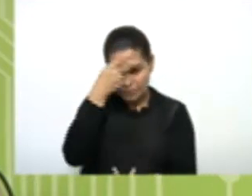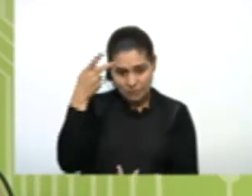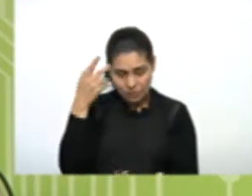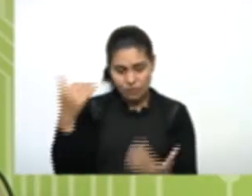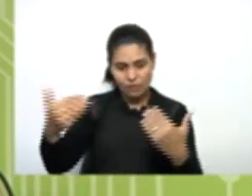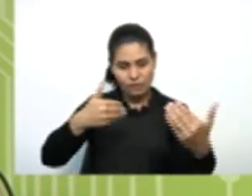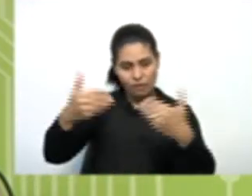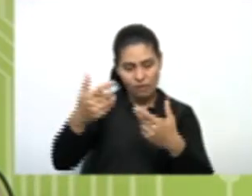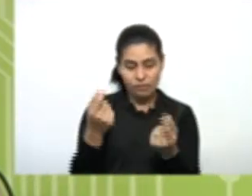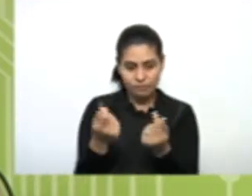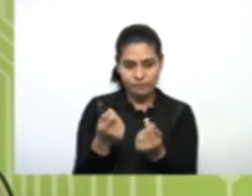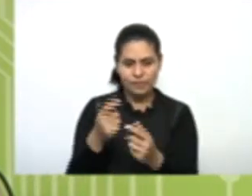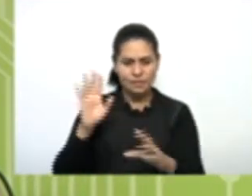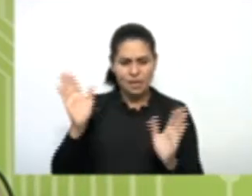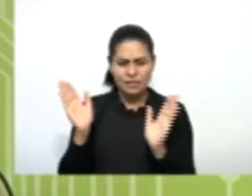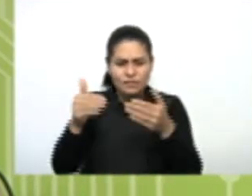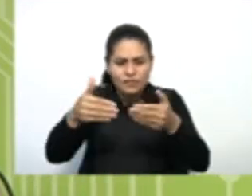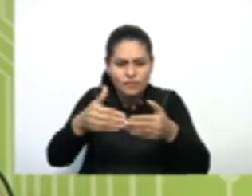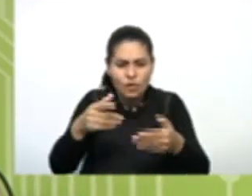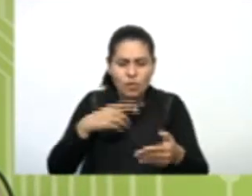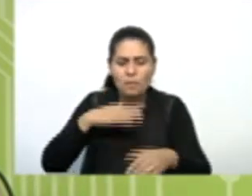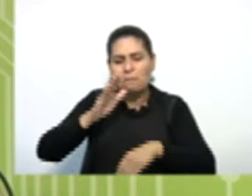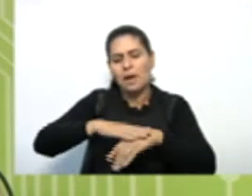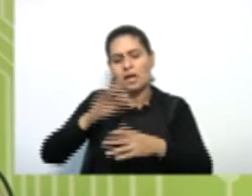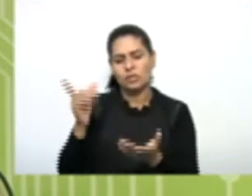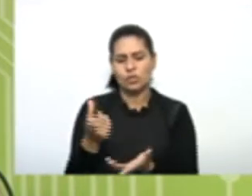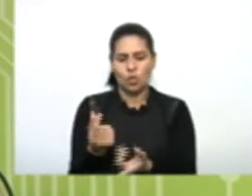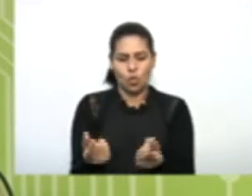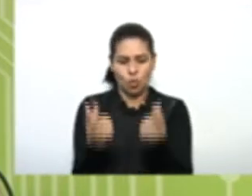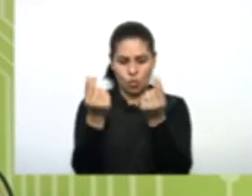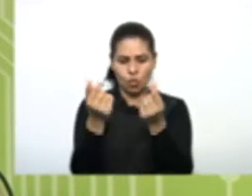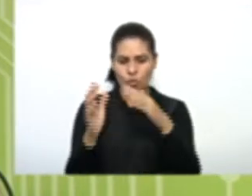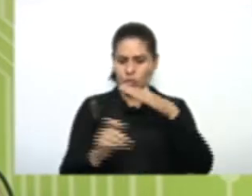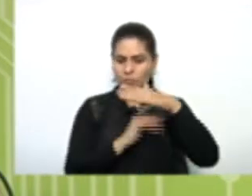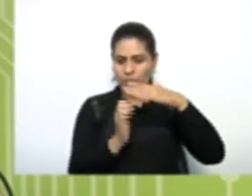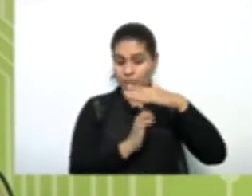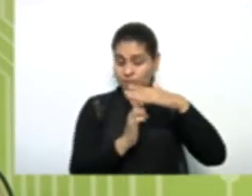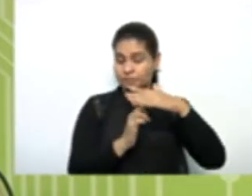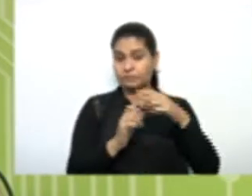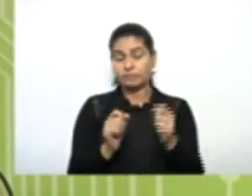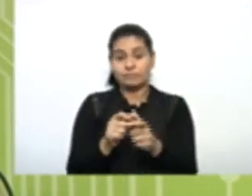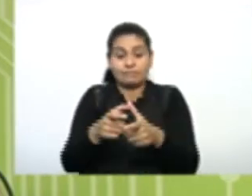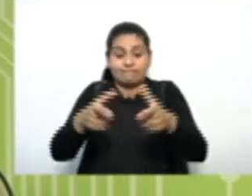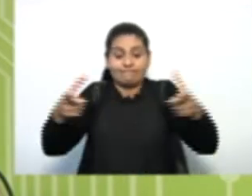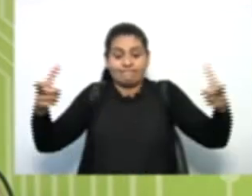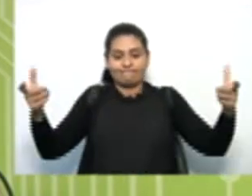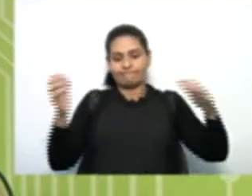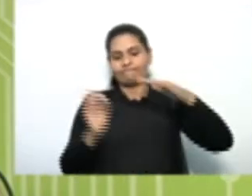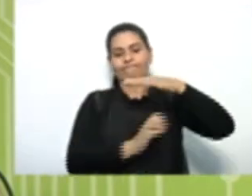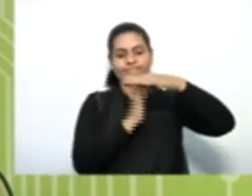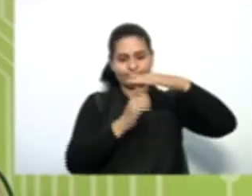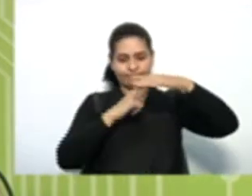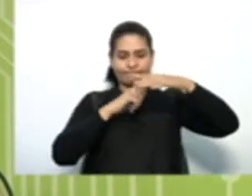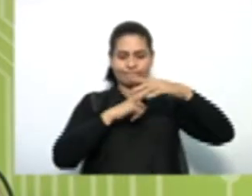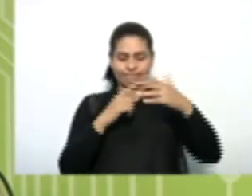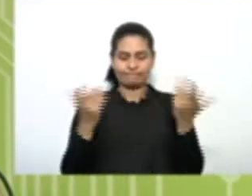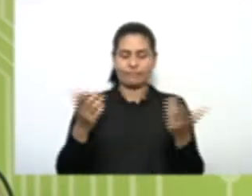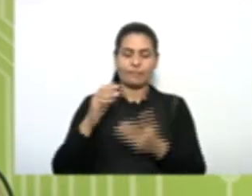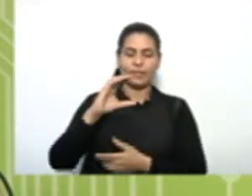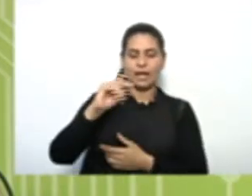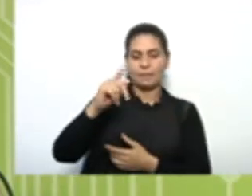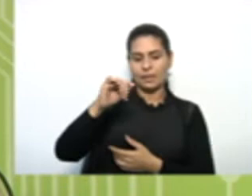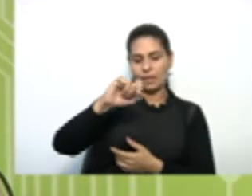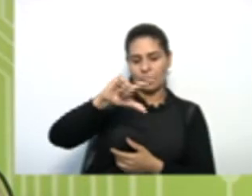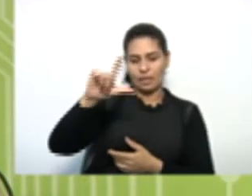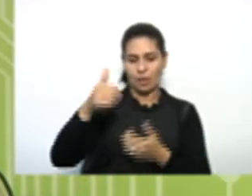traz ainda mais foco nessa questão da lucratividade das empresas. Grandes empresas que têm o seu capital aberto na Bolsa